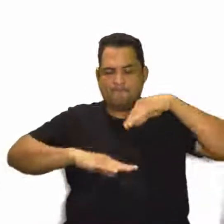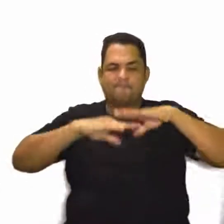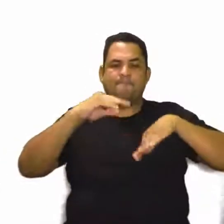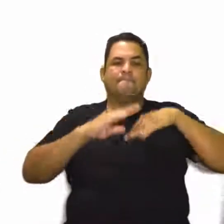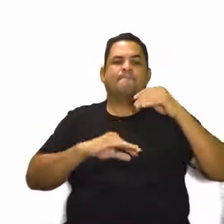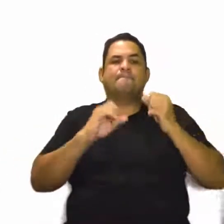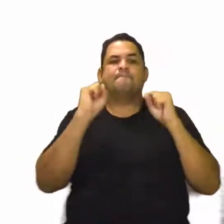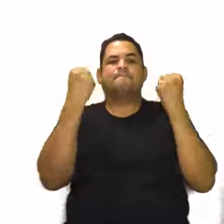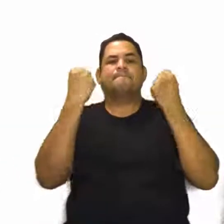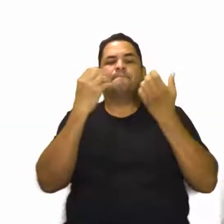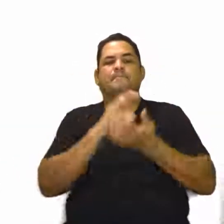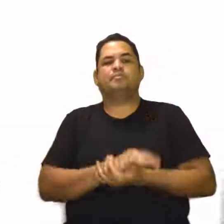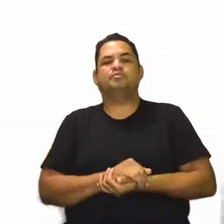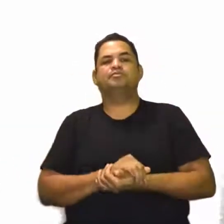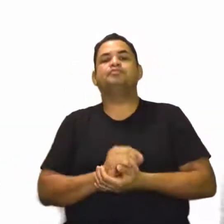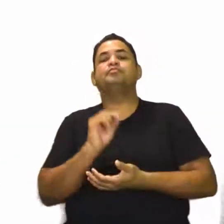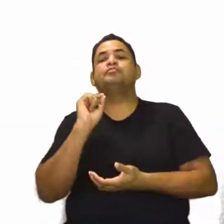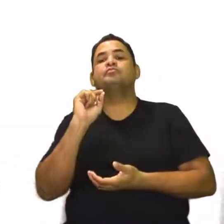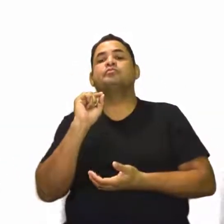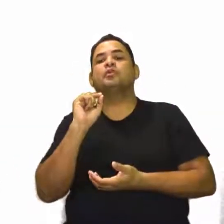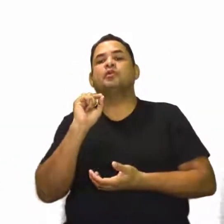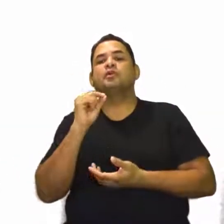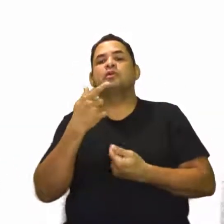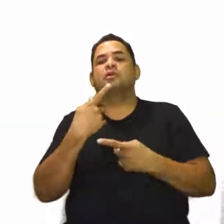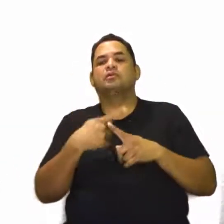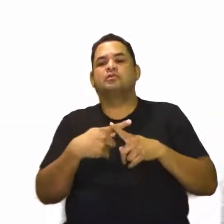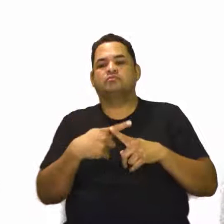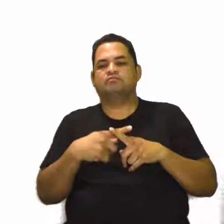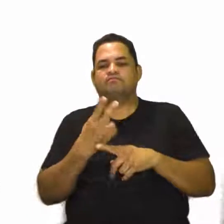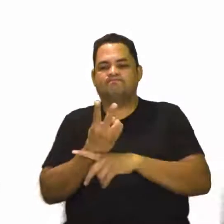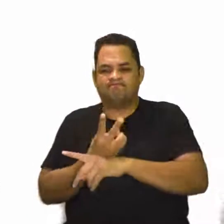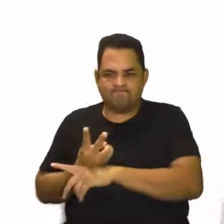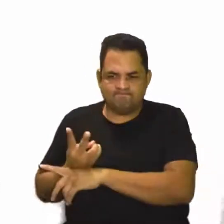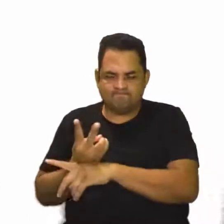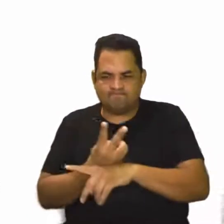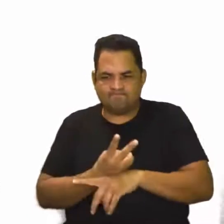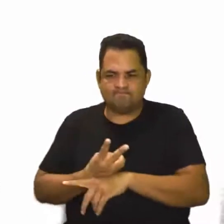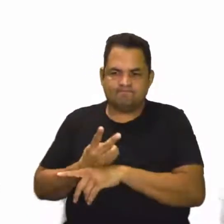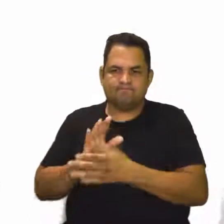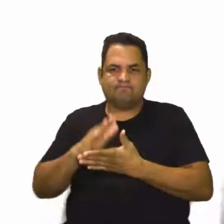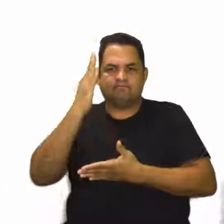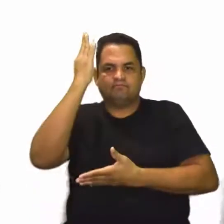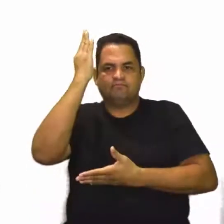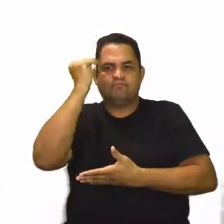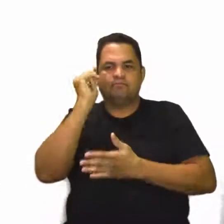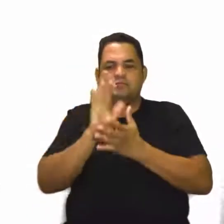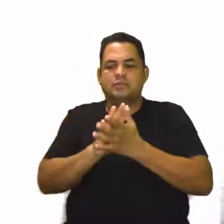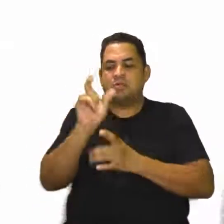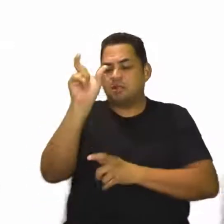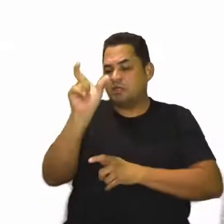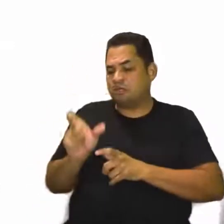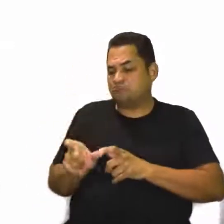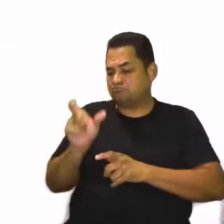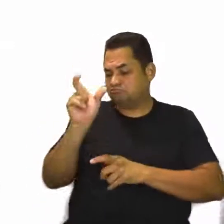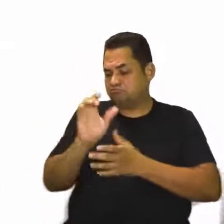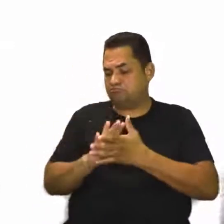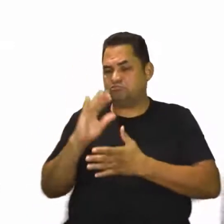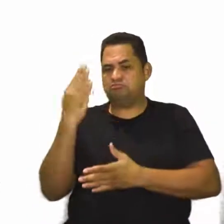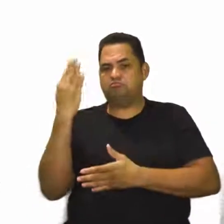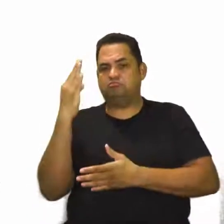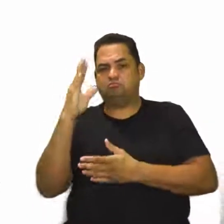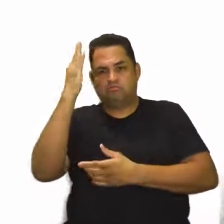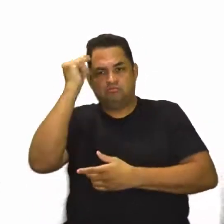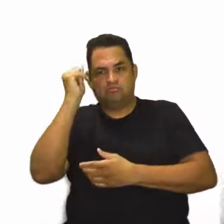educação física. E o porquê que eu vou procurar esse profissional? Porque ele vai saber a minha individualidade biológica, ele